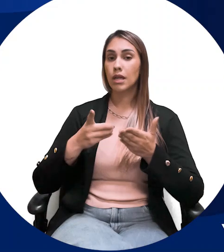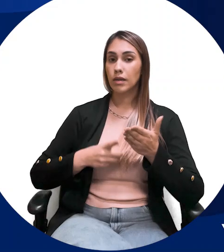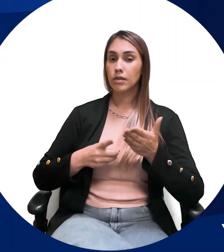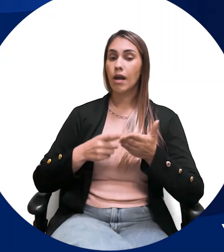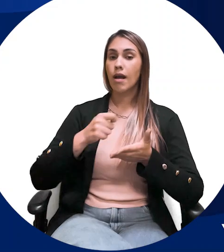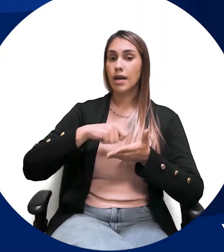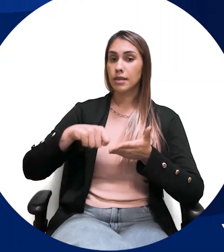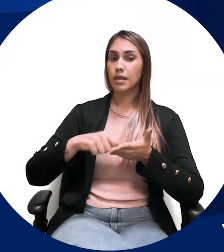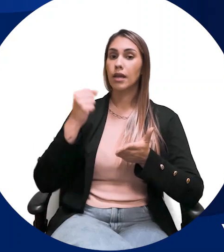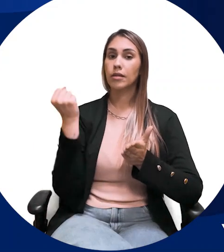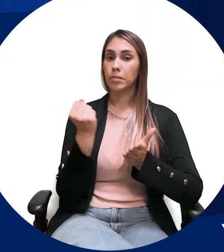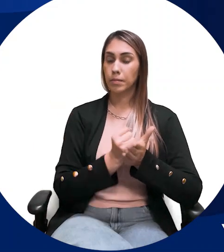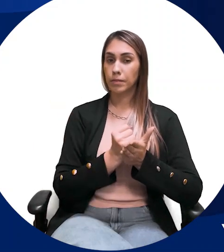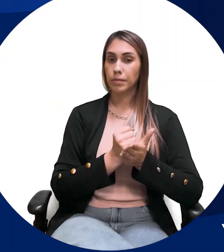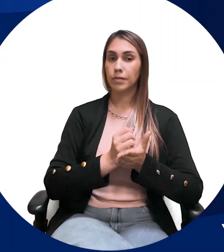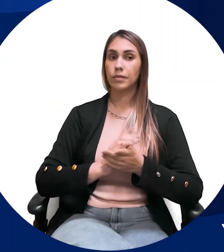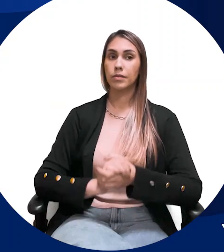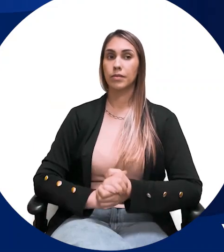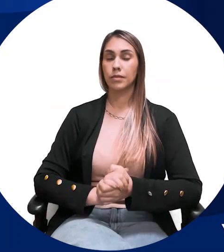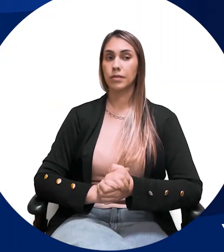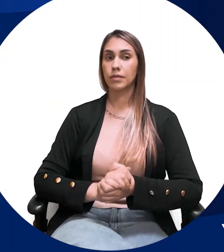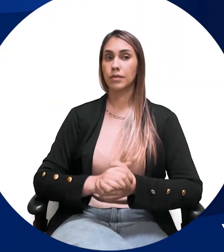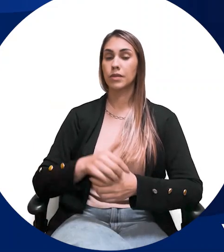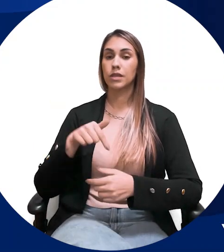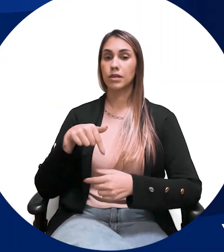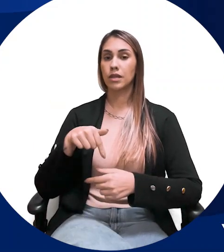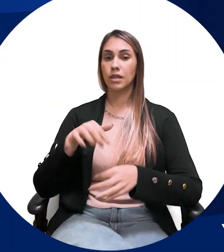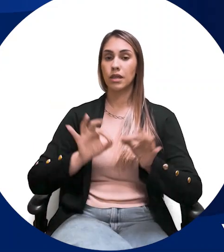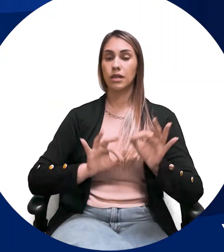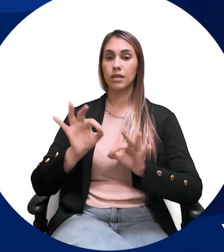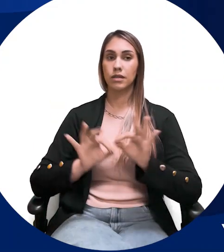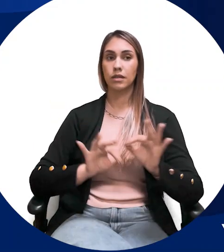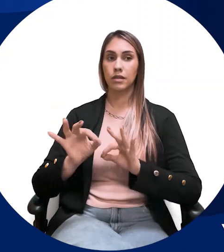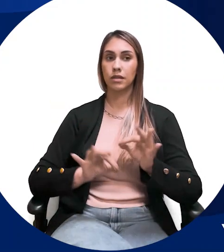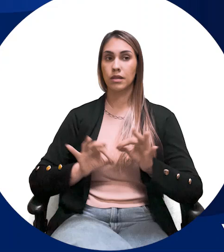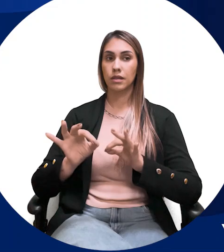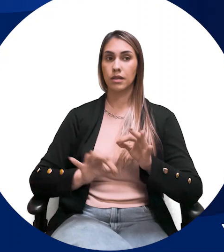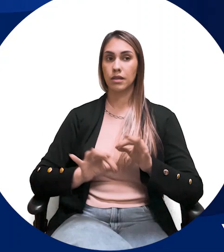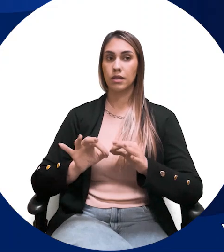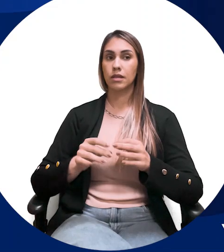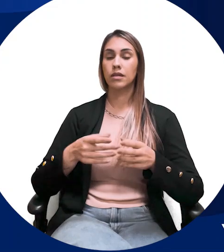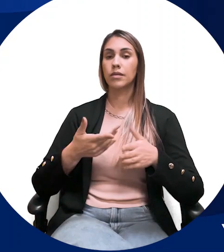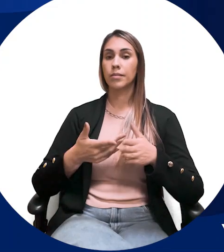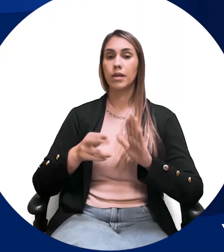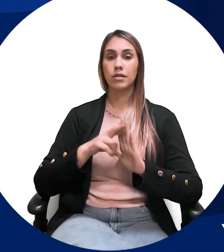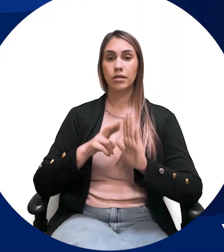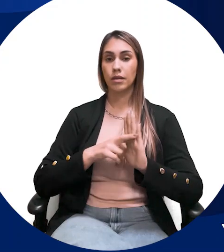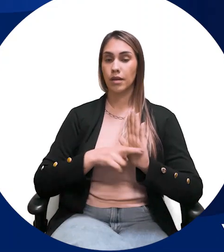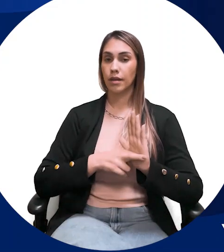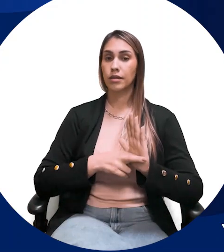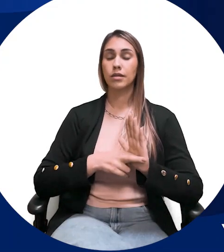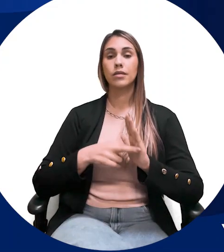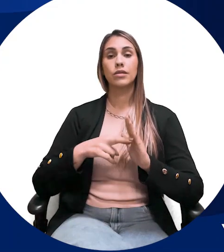declaração deverá ser assinada e carimbada pela chefia imediata. 7. projeto de pesquisa ou pré-projeto regulamentada